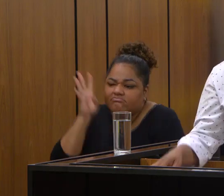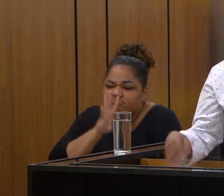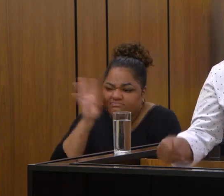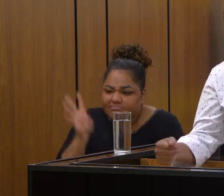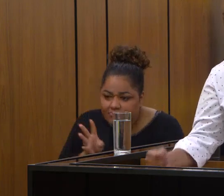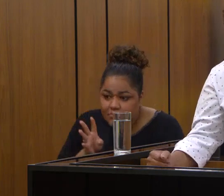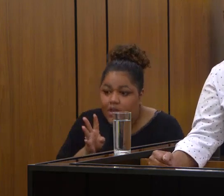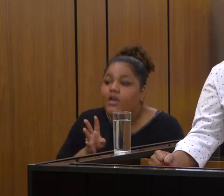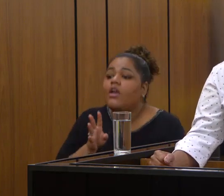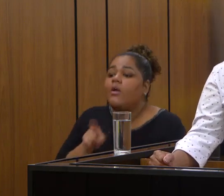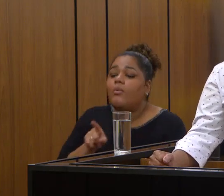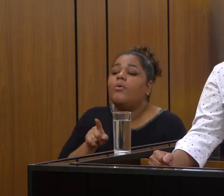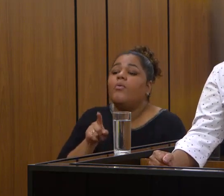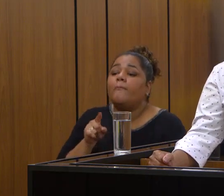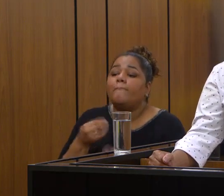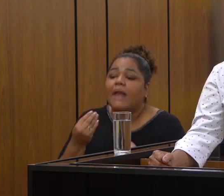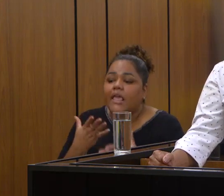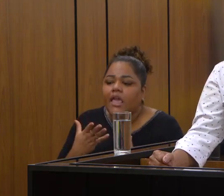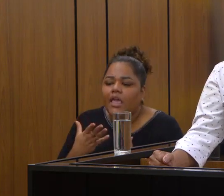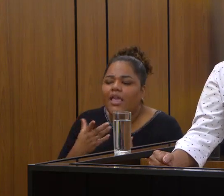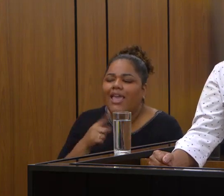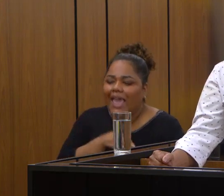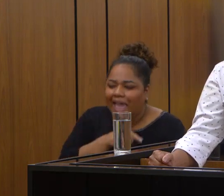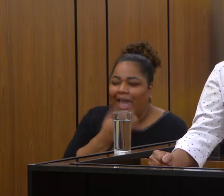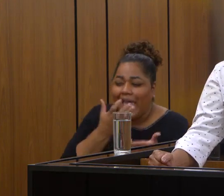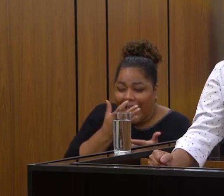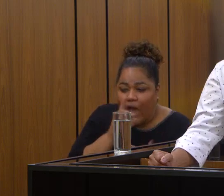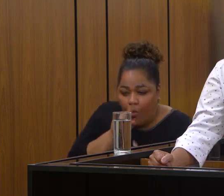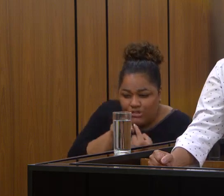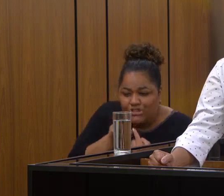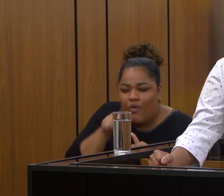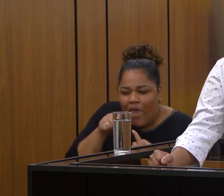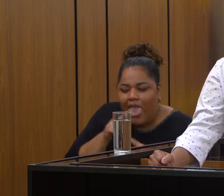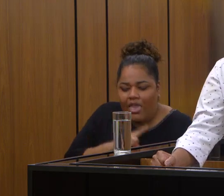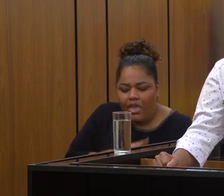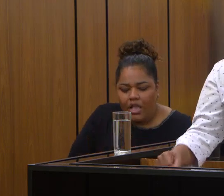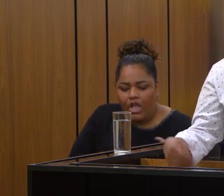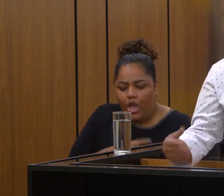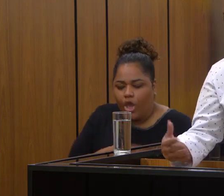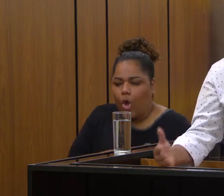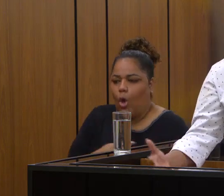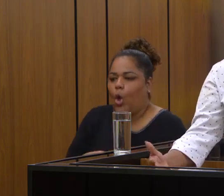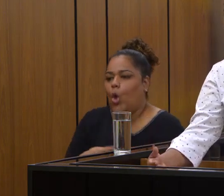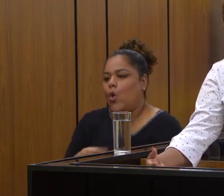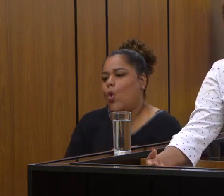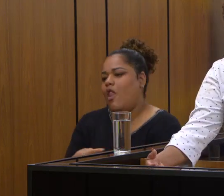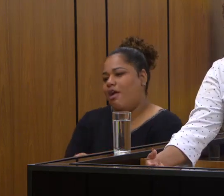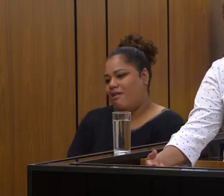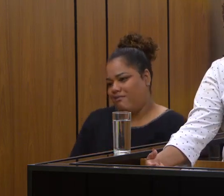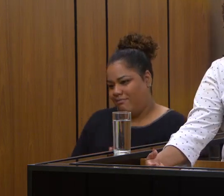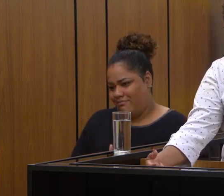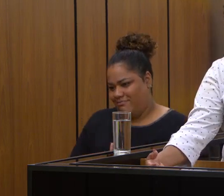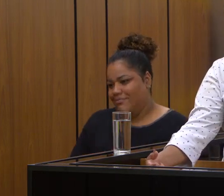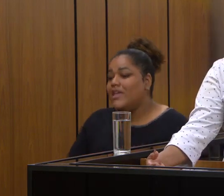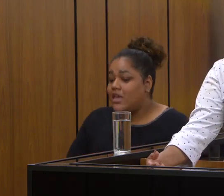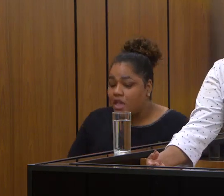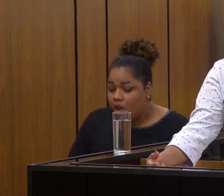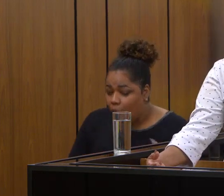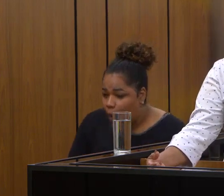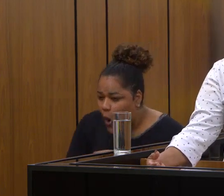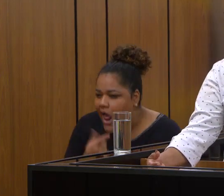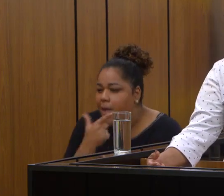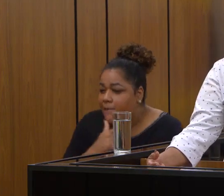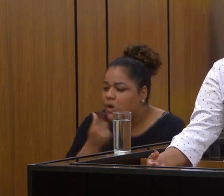contos de procrastinar o tratamento para ganhar tempo para